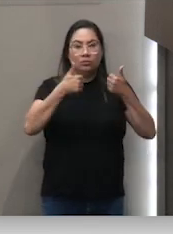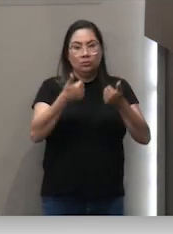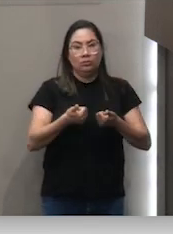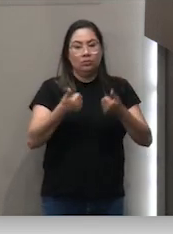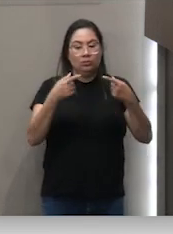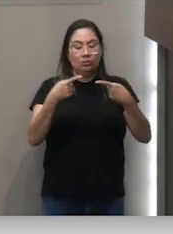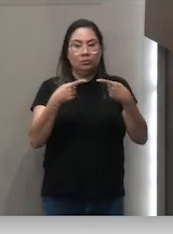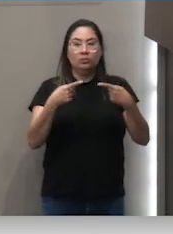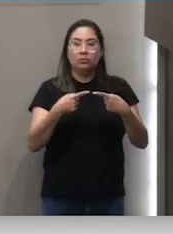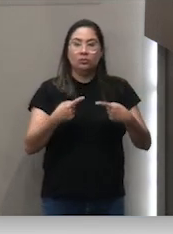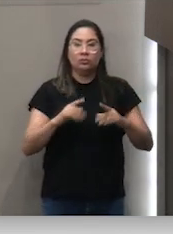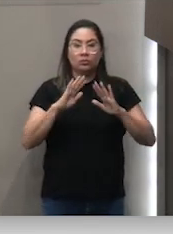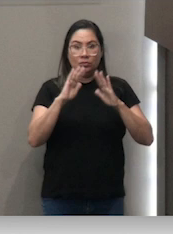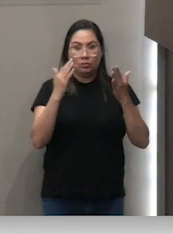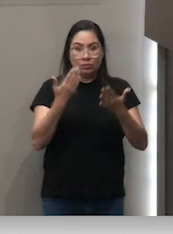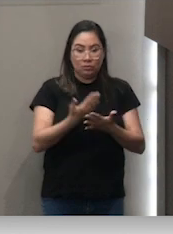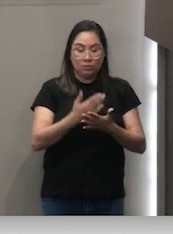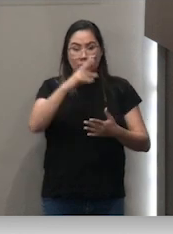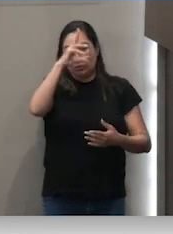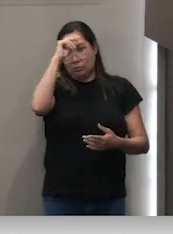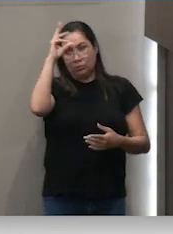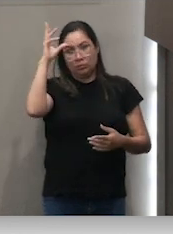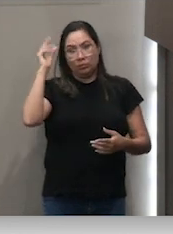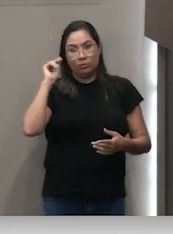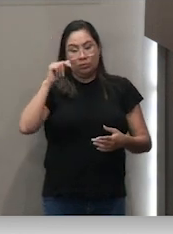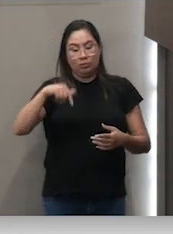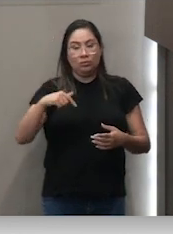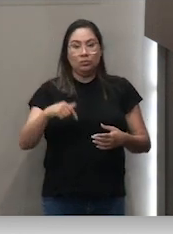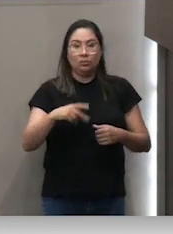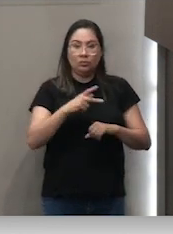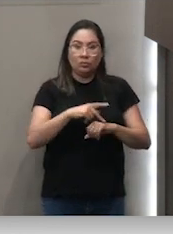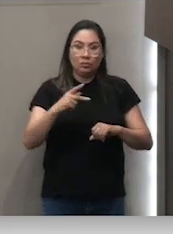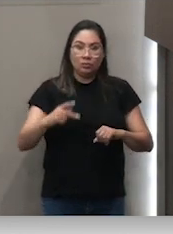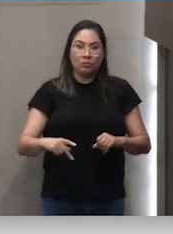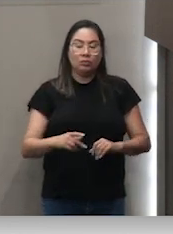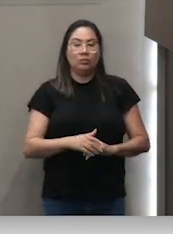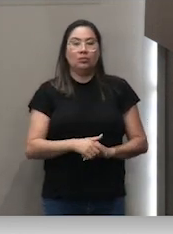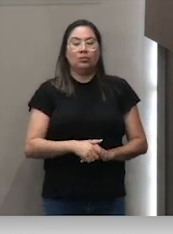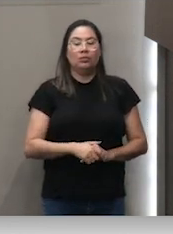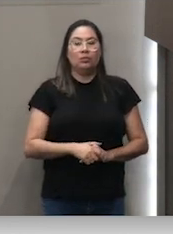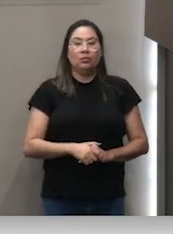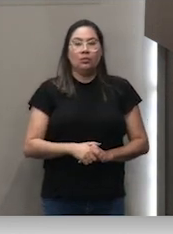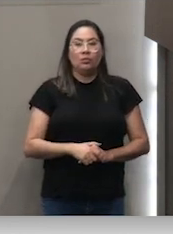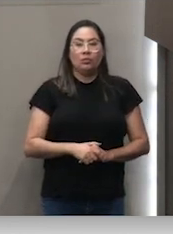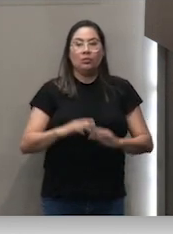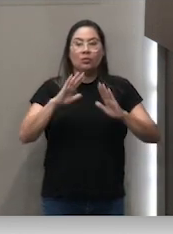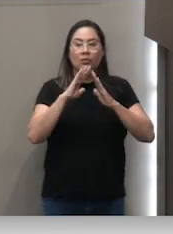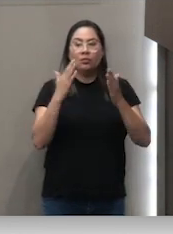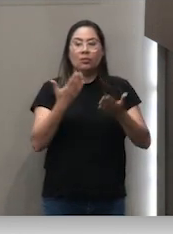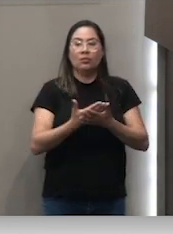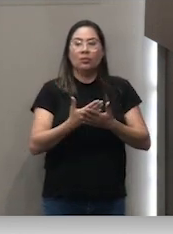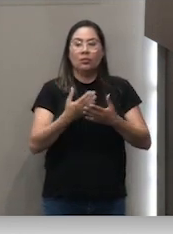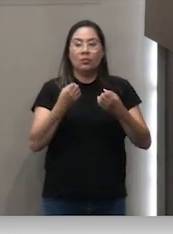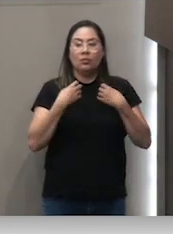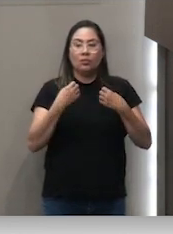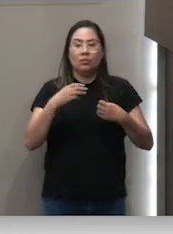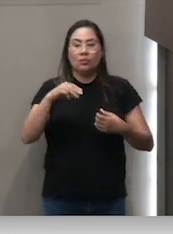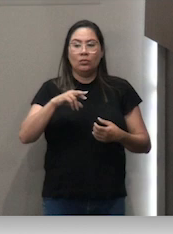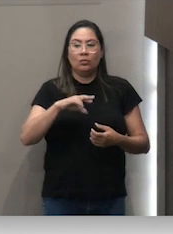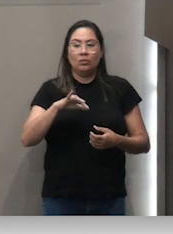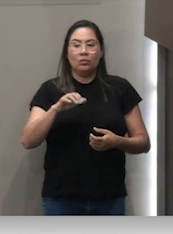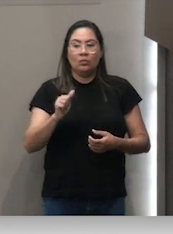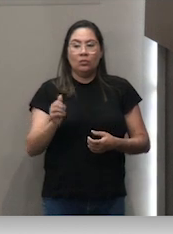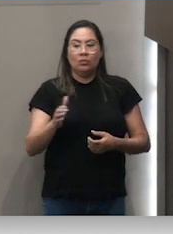infraestrutura de escolas municipais aqui no município de Passo Fundo. Eu posso citar aqui, então, a Escola de Educação Infantil Maria